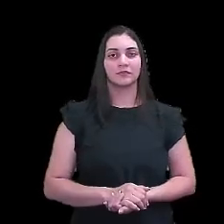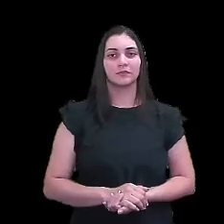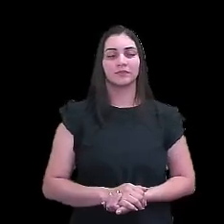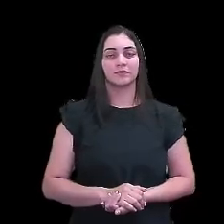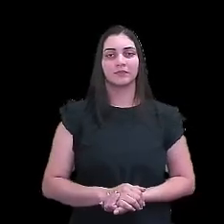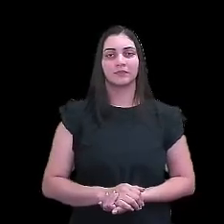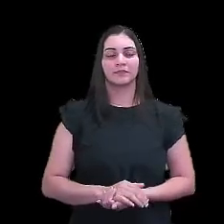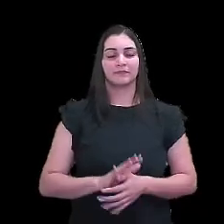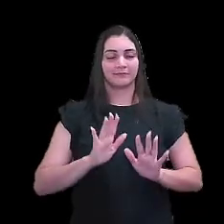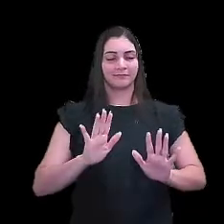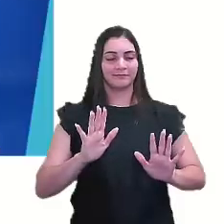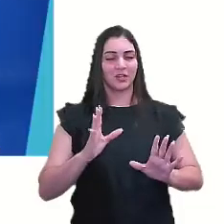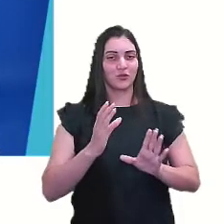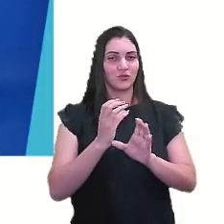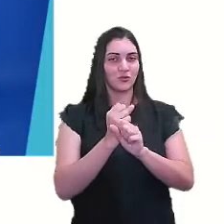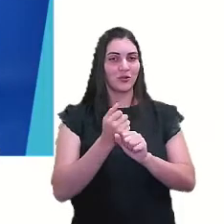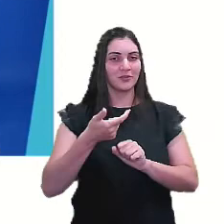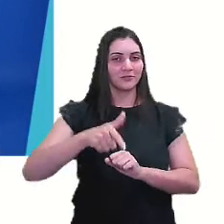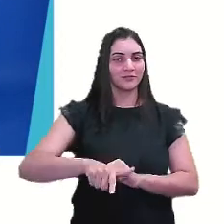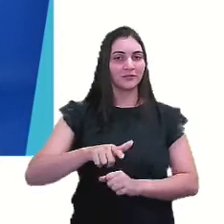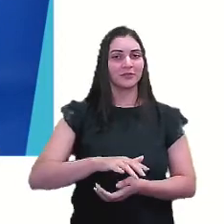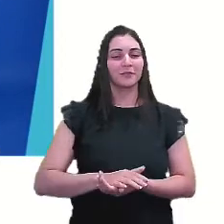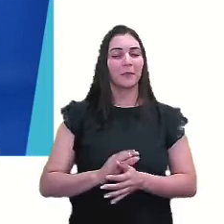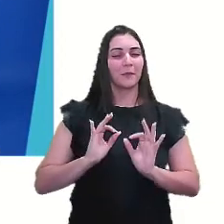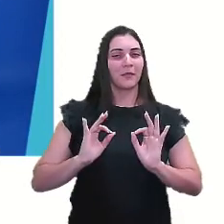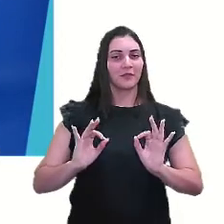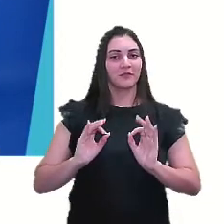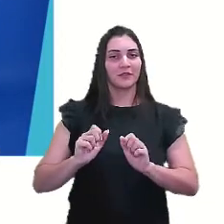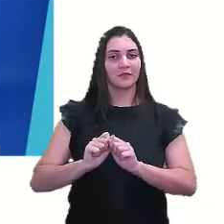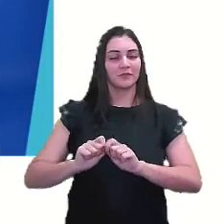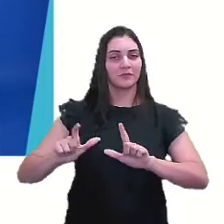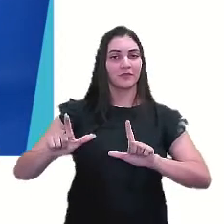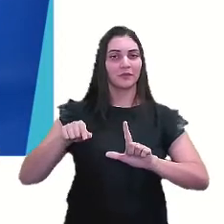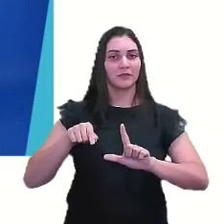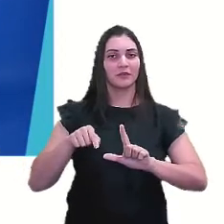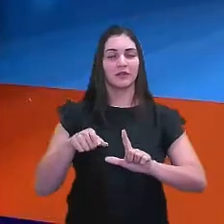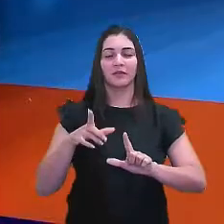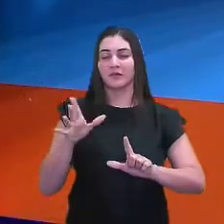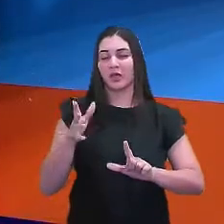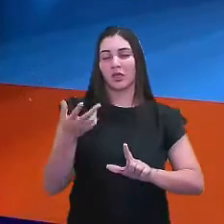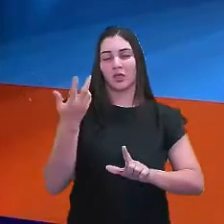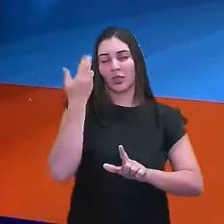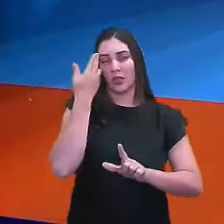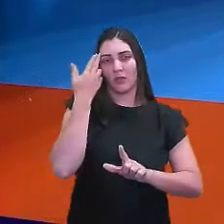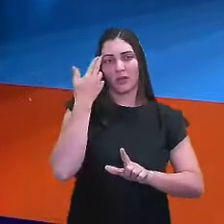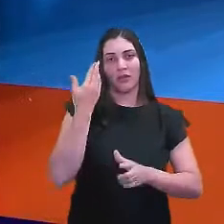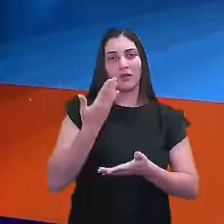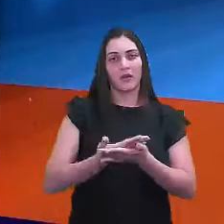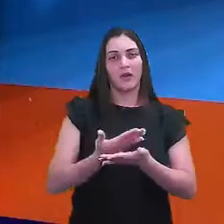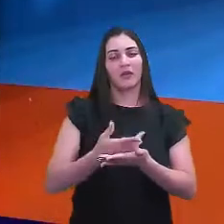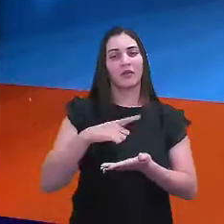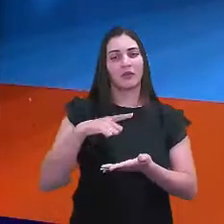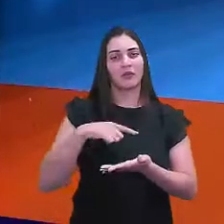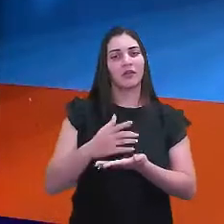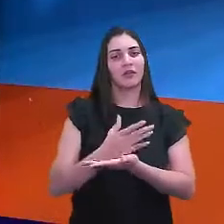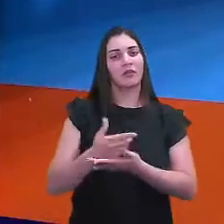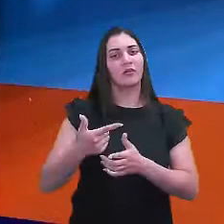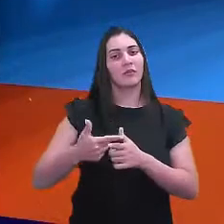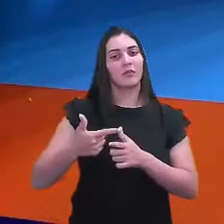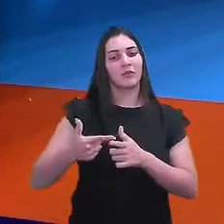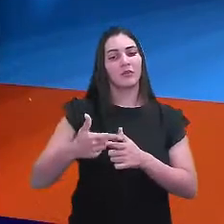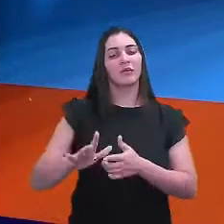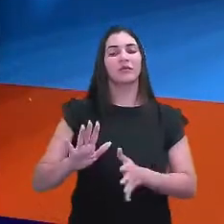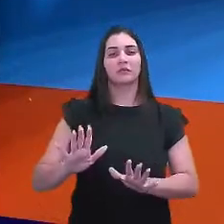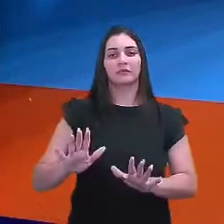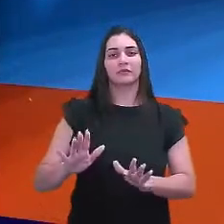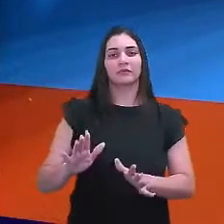vou... Opa, escureceu de novo aí. Perfeito, abriu. Gente, faz parte, é assim mesmo. A aula tem dessas coisas. A aula não pode